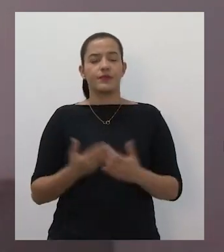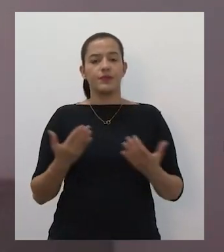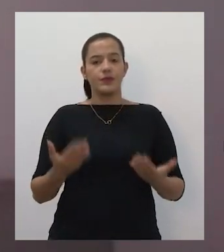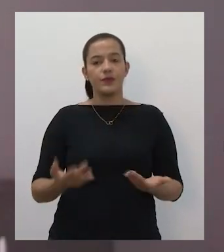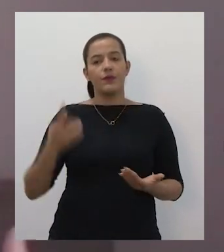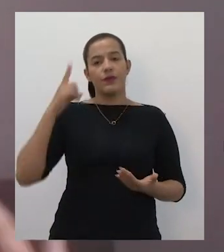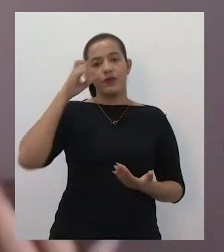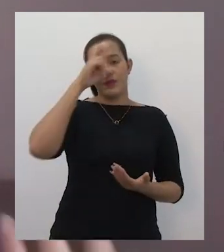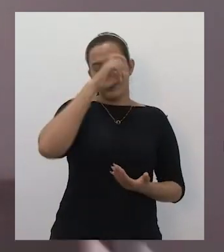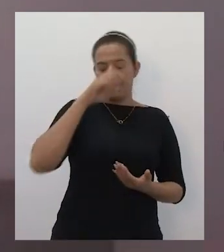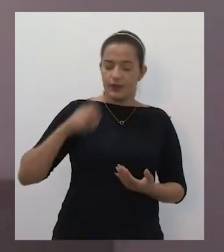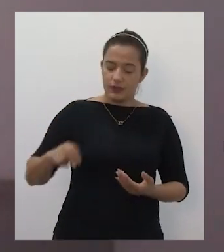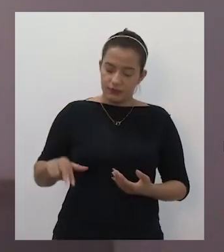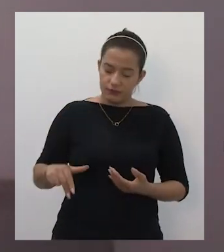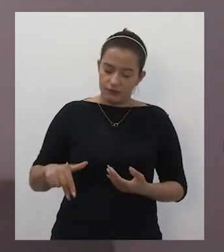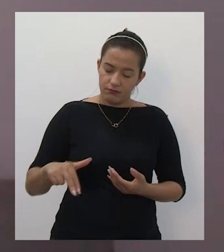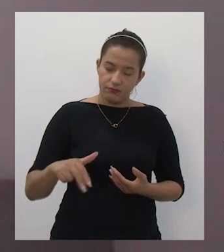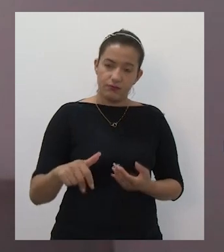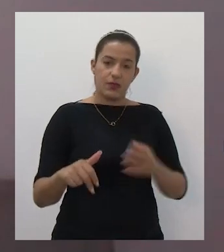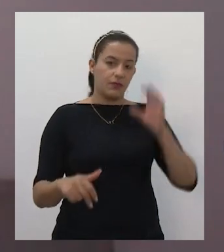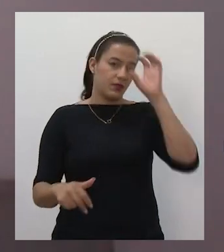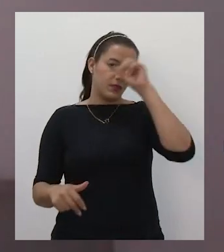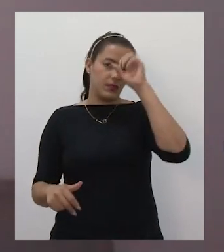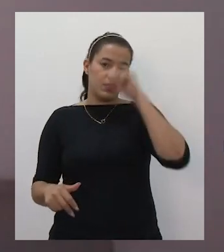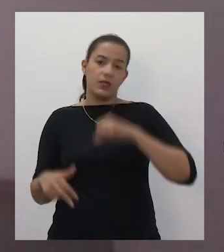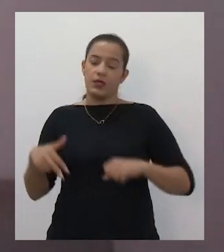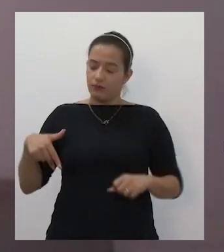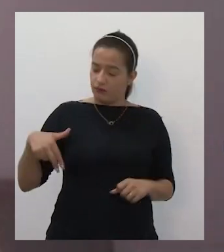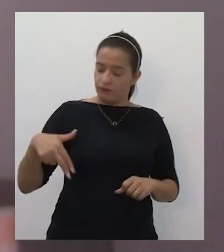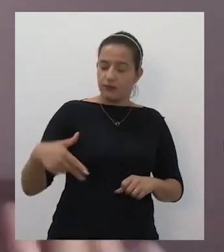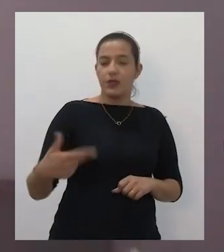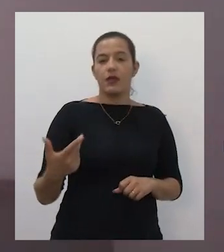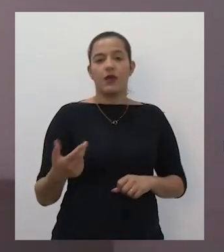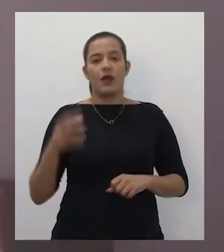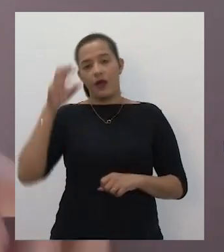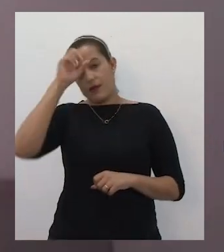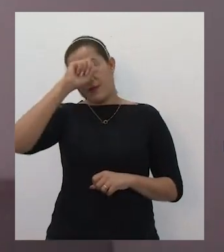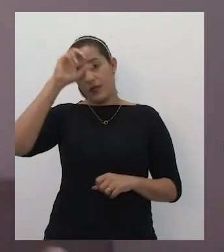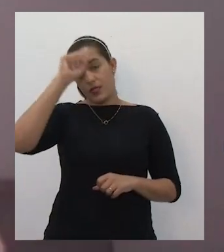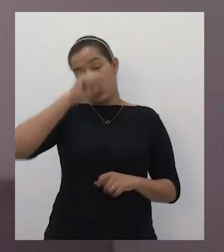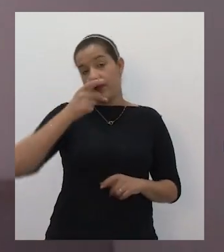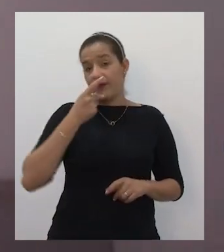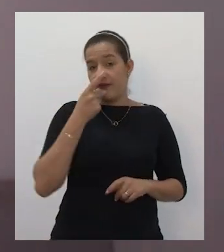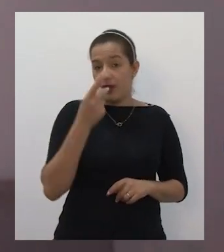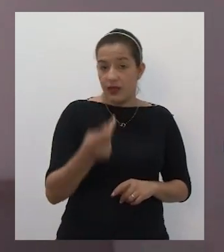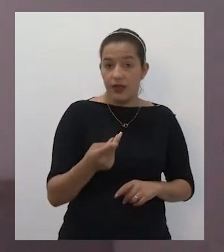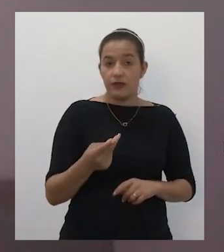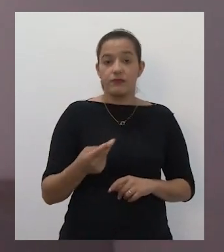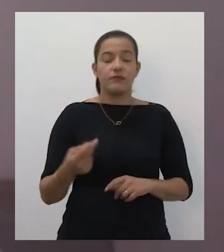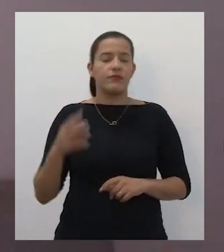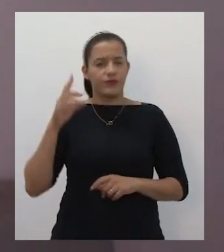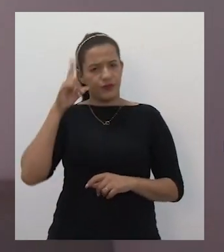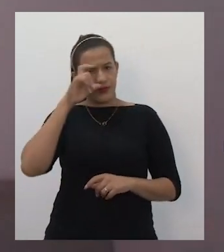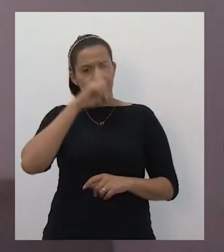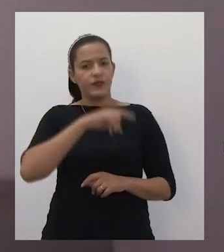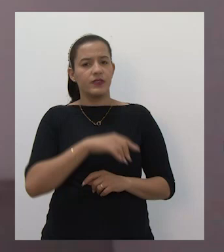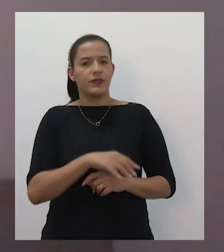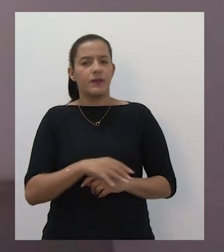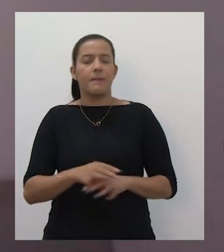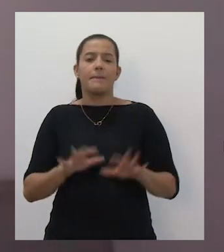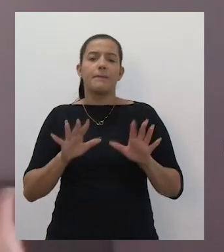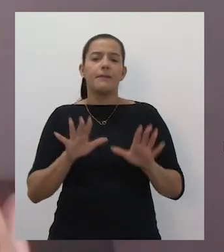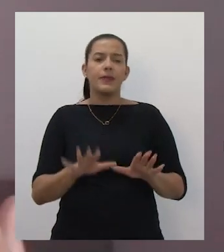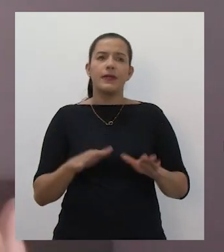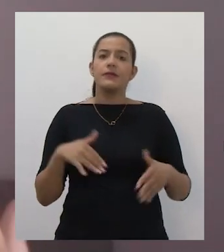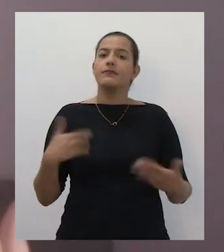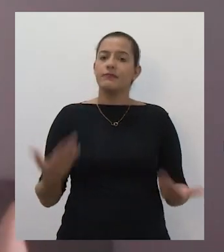aprender a andar, foi difícil a gente aprender a falar, e foi um trabalho que foi indo. Tem vezes que